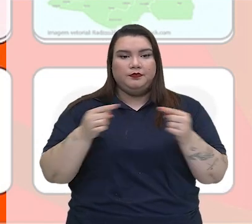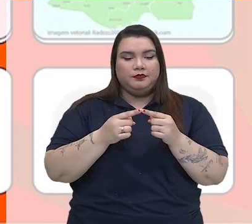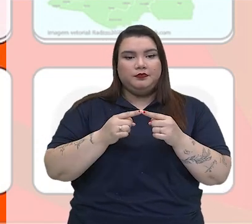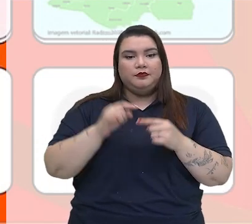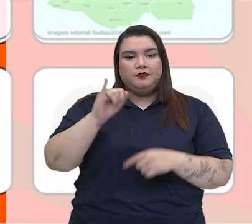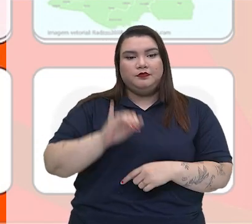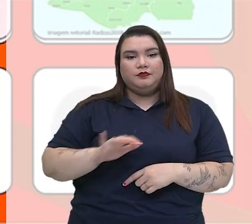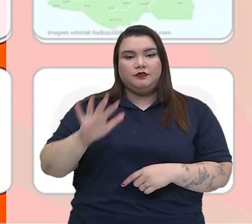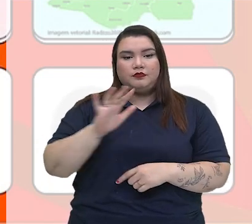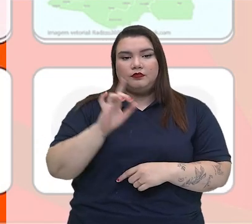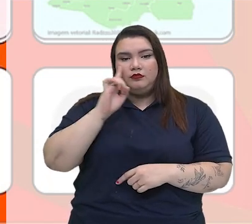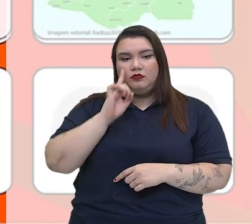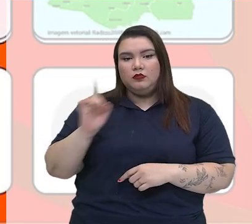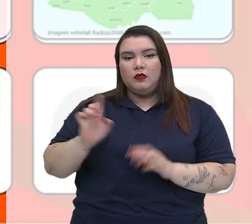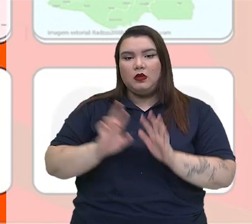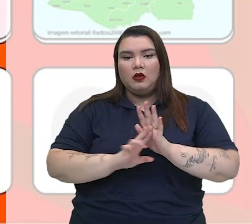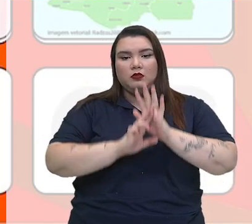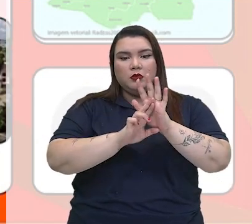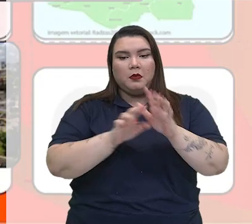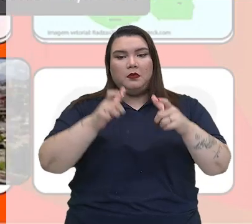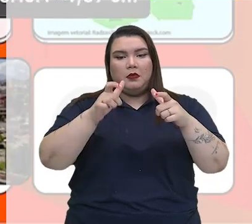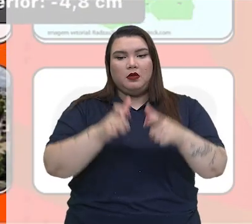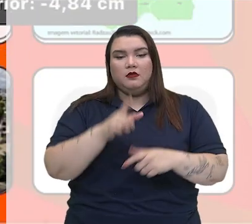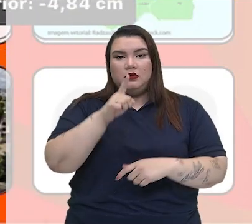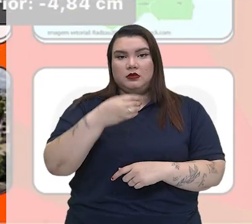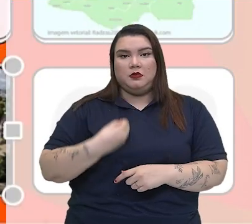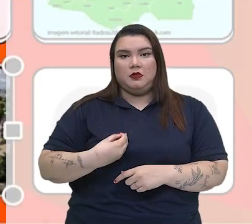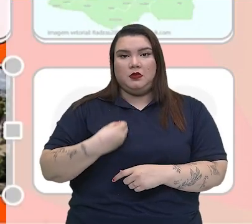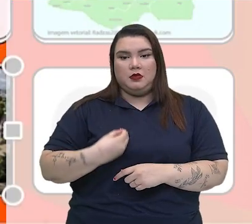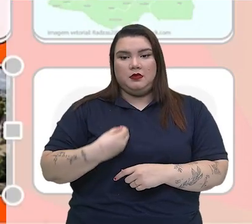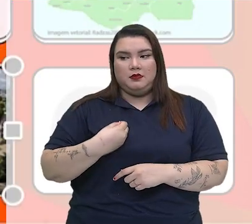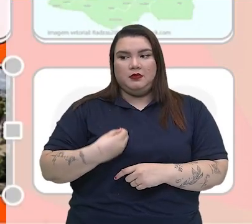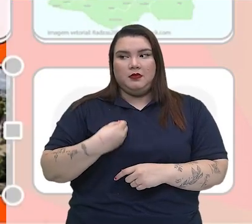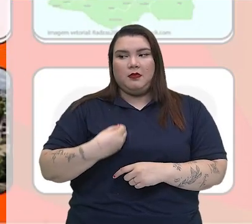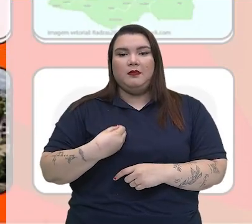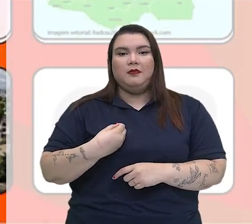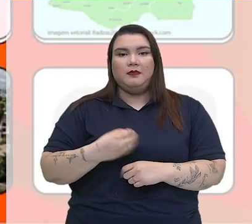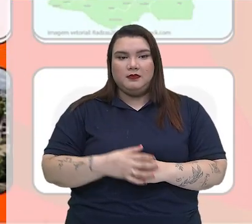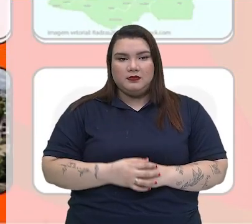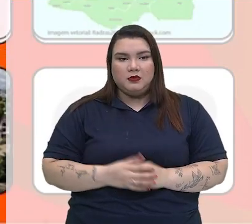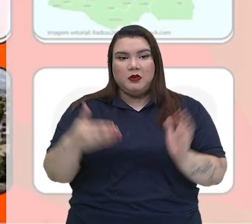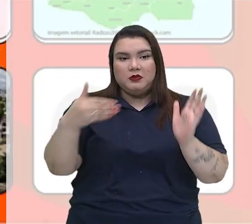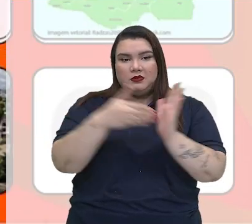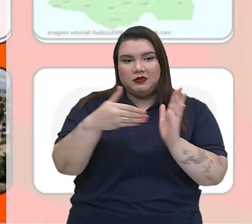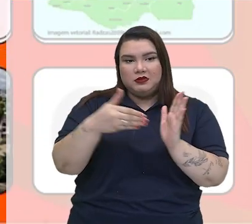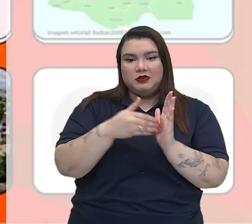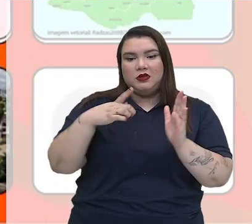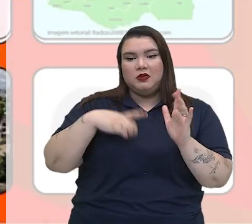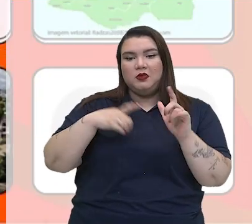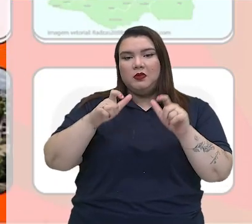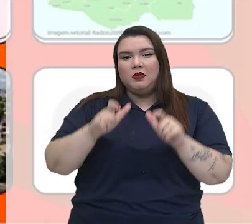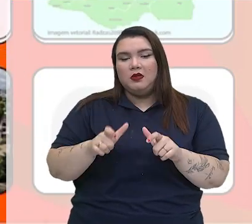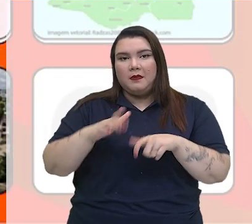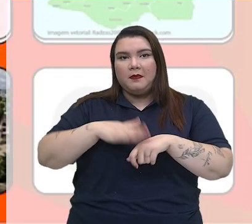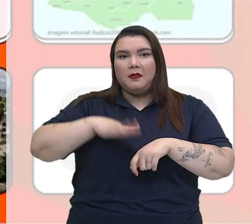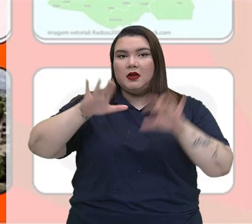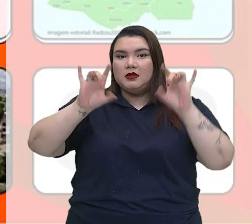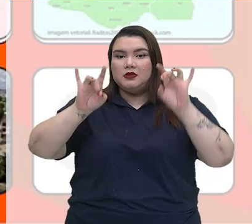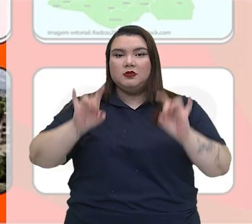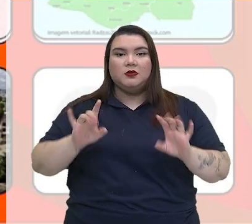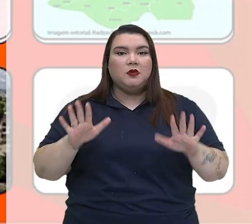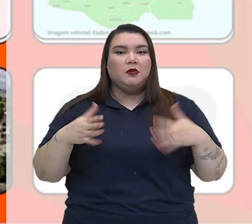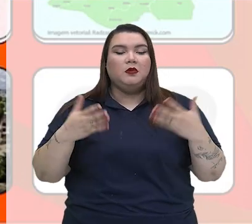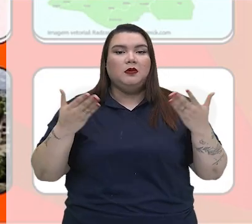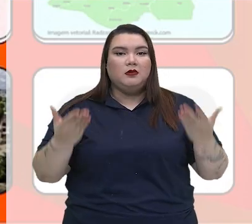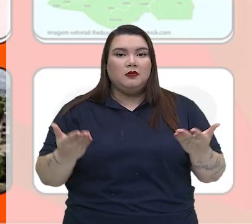Esta imagem representa o bairro em que você mora. E, por último, temos o lugarzinho mais especial de